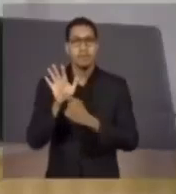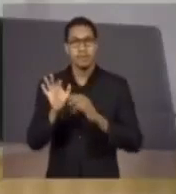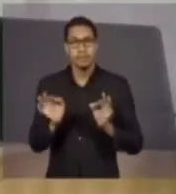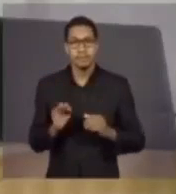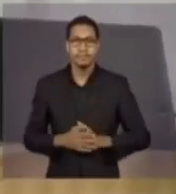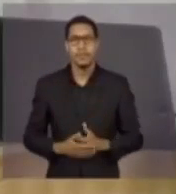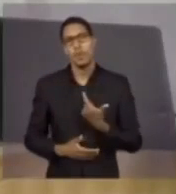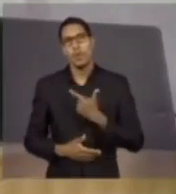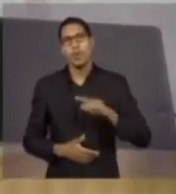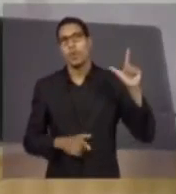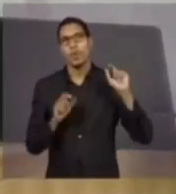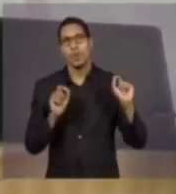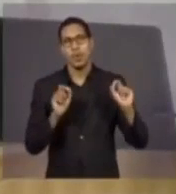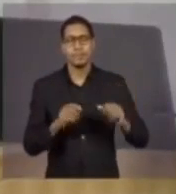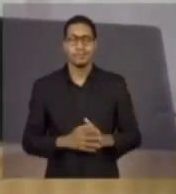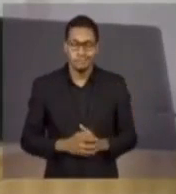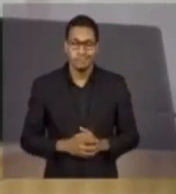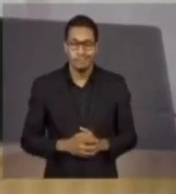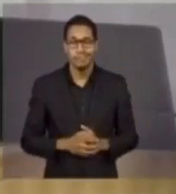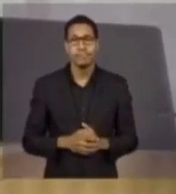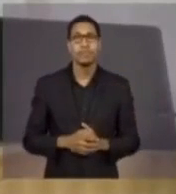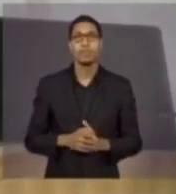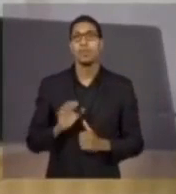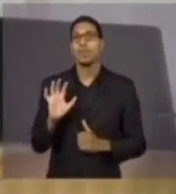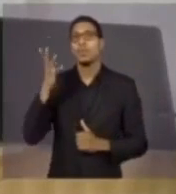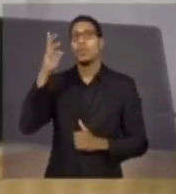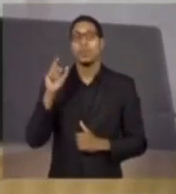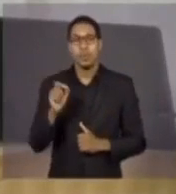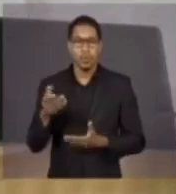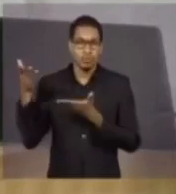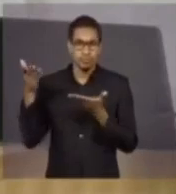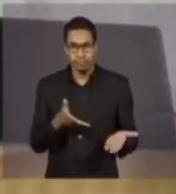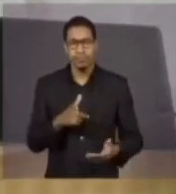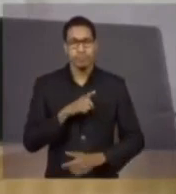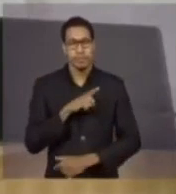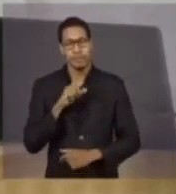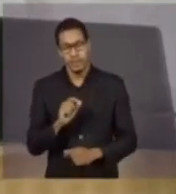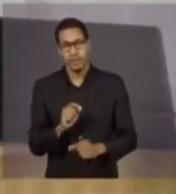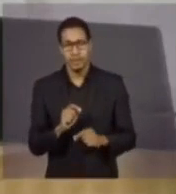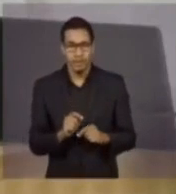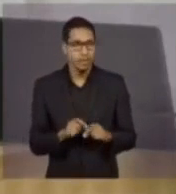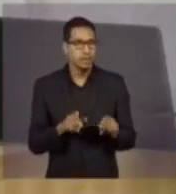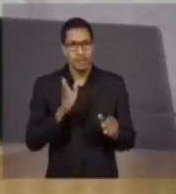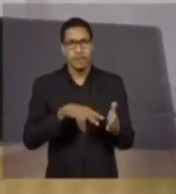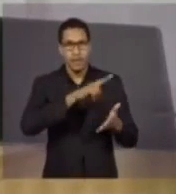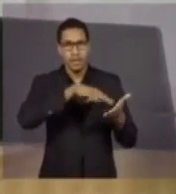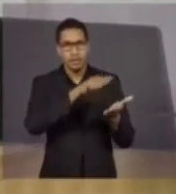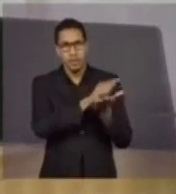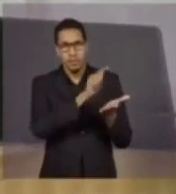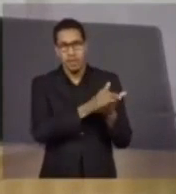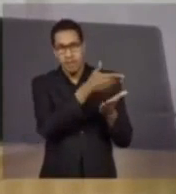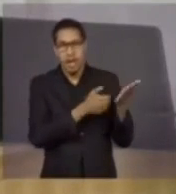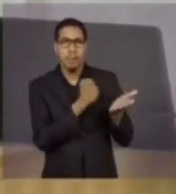Oi e a outra questão é lamentável que nós temos aqui foi entrou aqui na Câmara Municipal acabou sendo lido aqui o os papéis